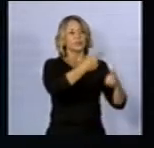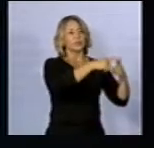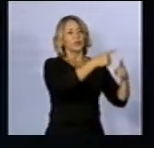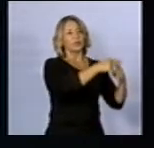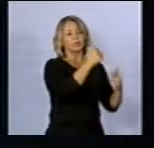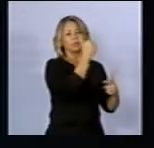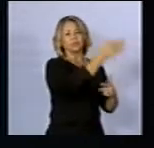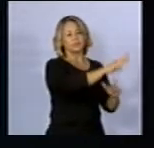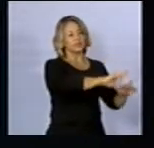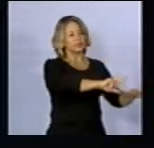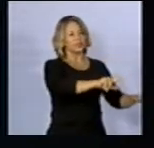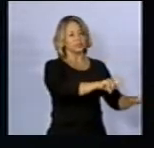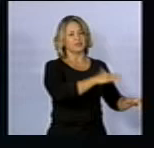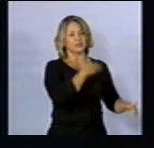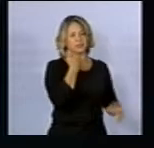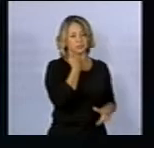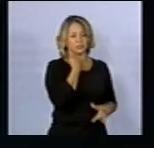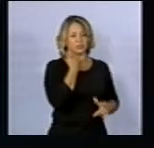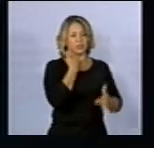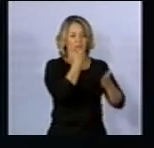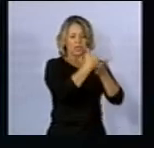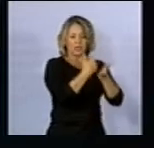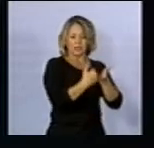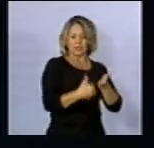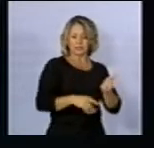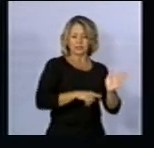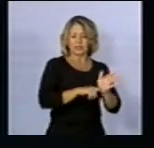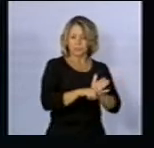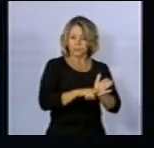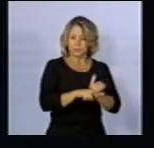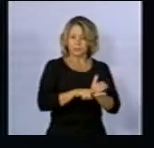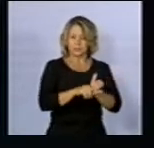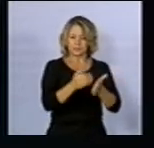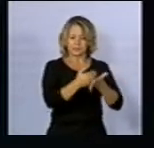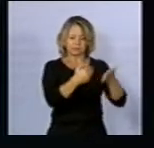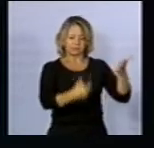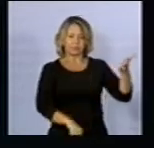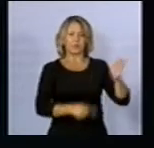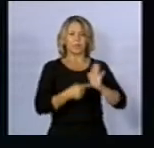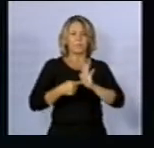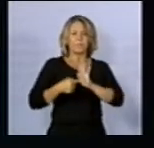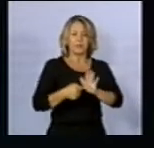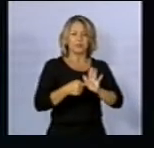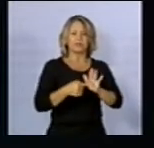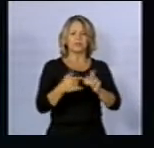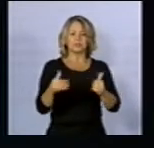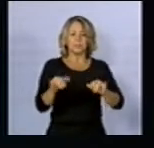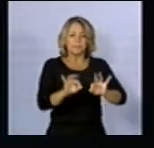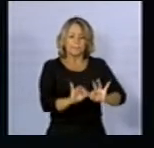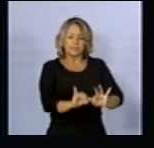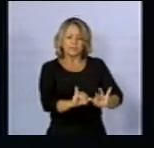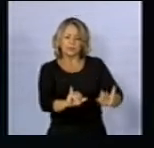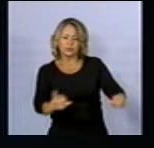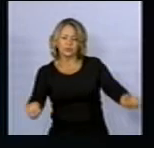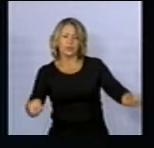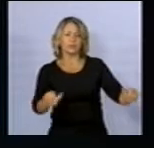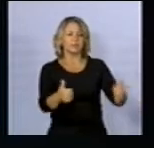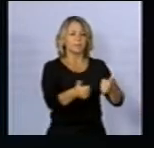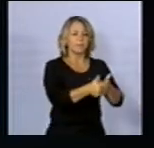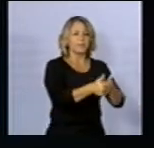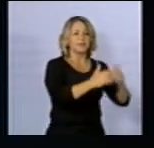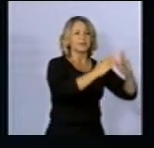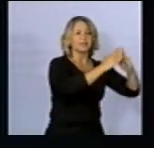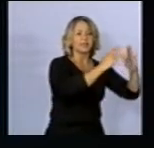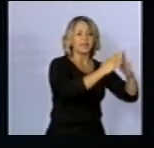morte. Esse croqui mostra, então, a atividade com as medições nas laterais das residências e